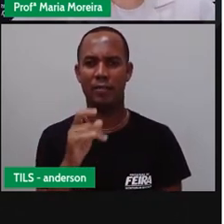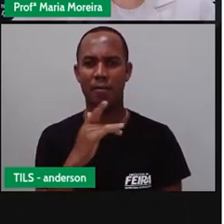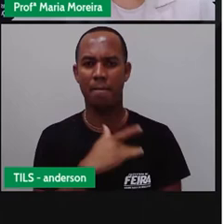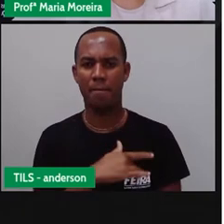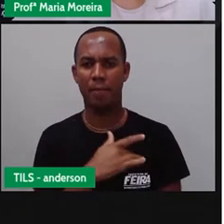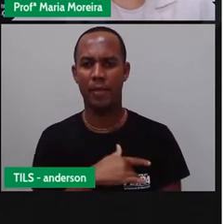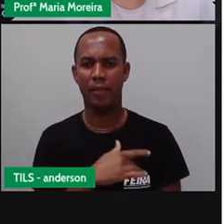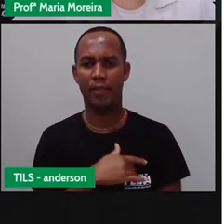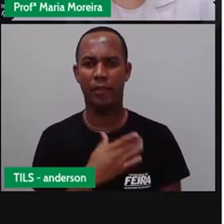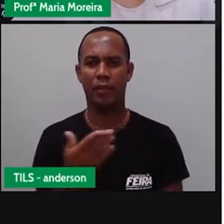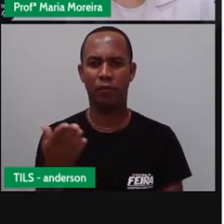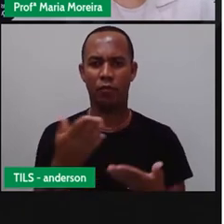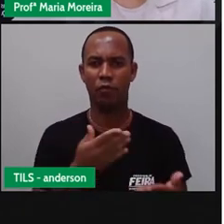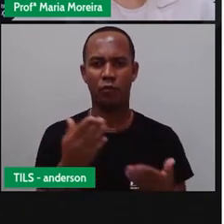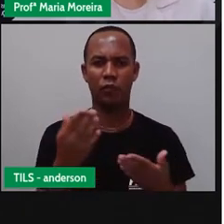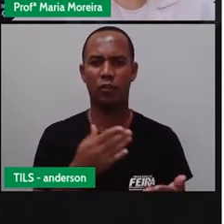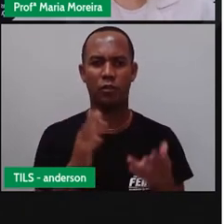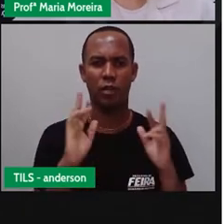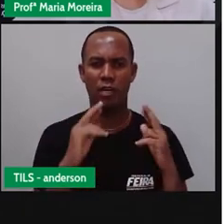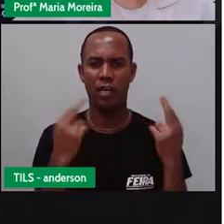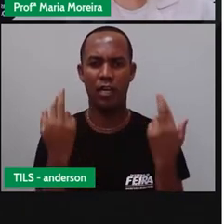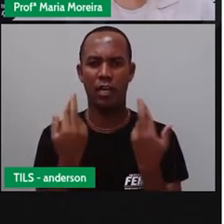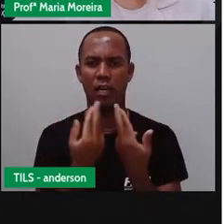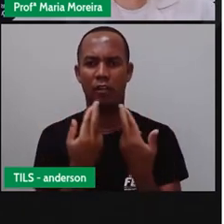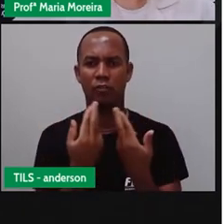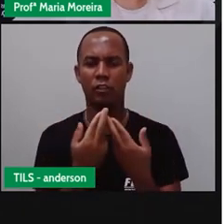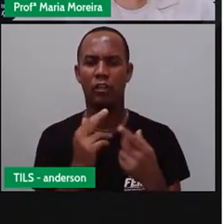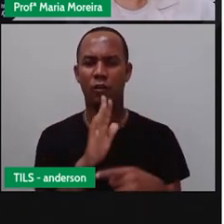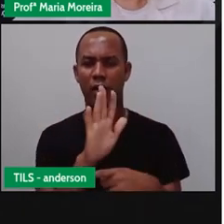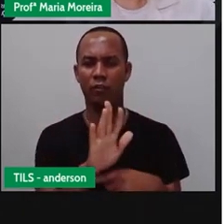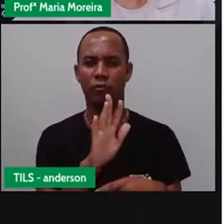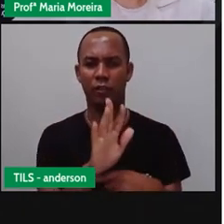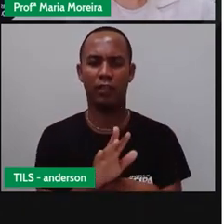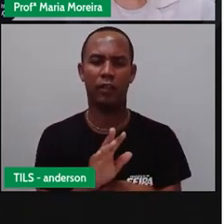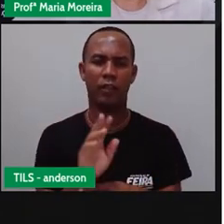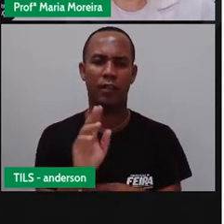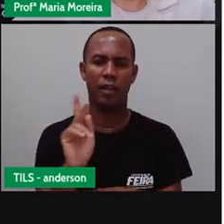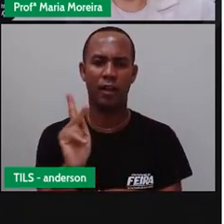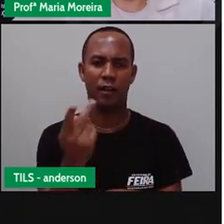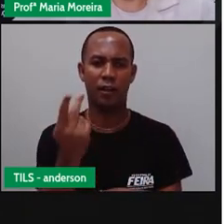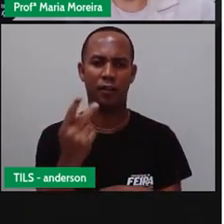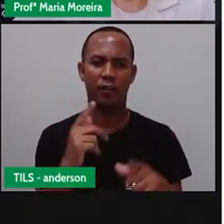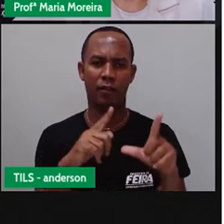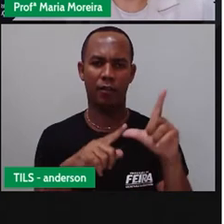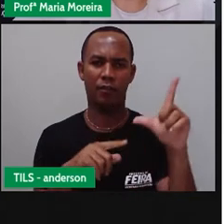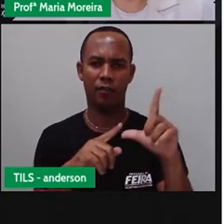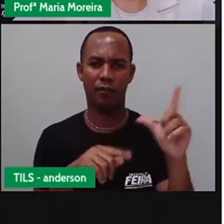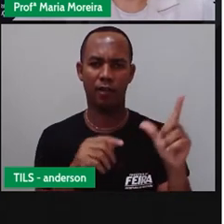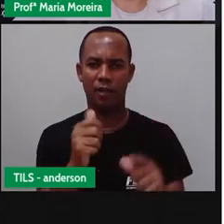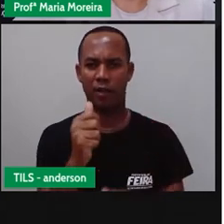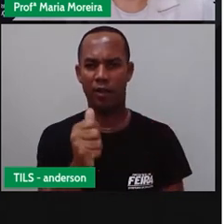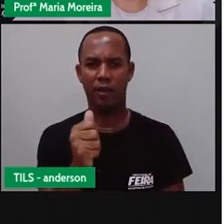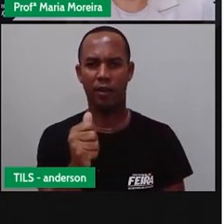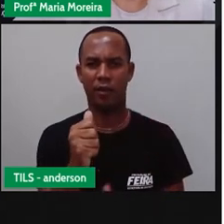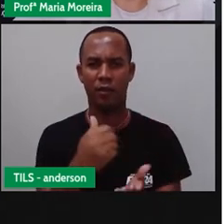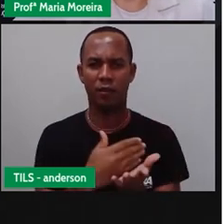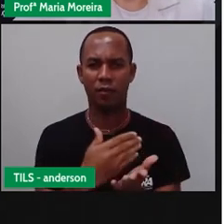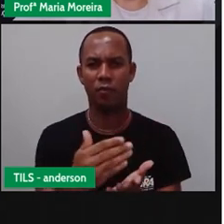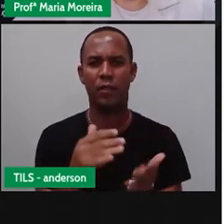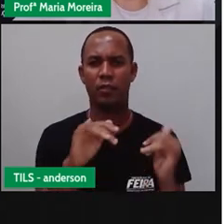convenção extraordinária para resolver o problema da a letra A abriu a cerimônia